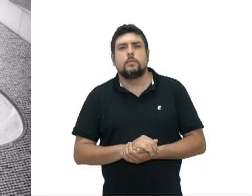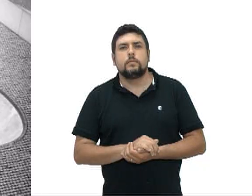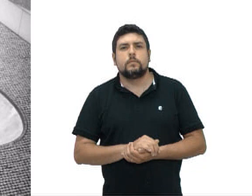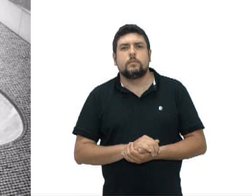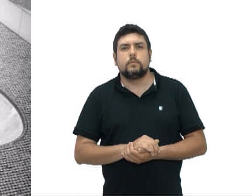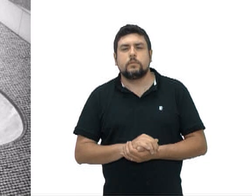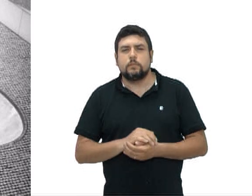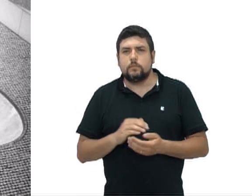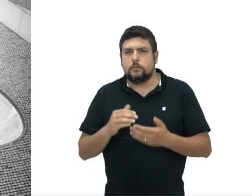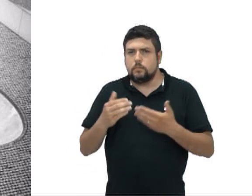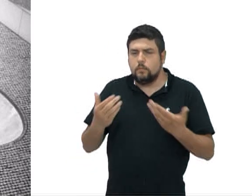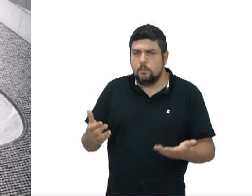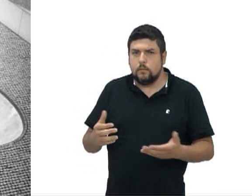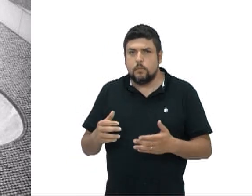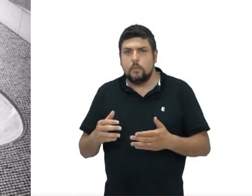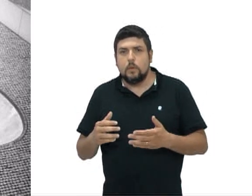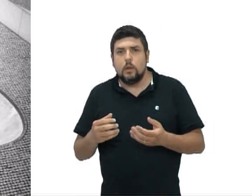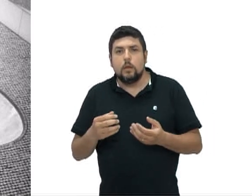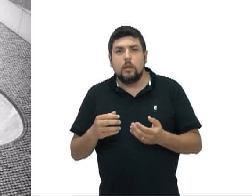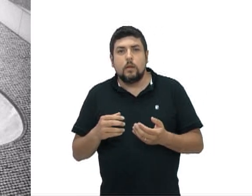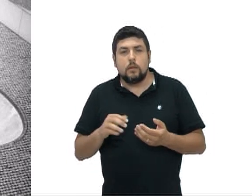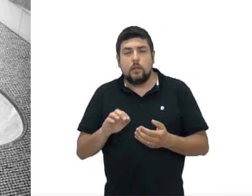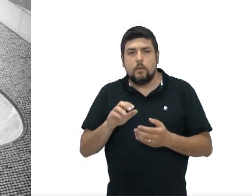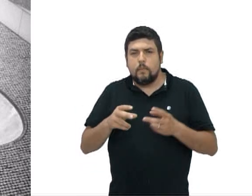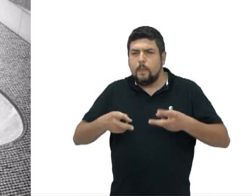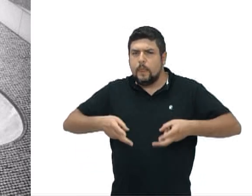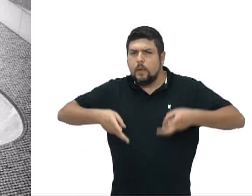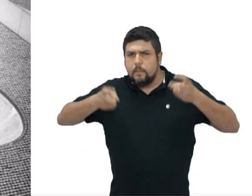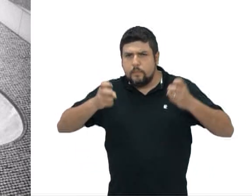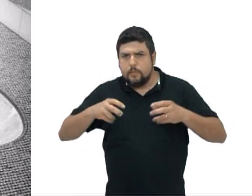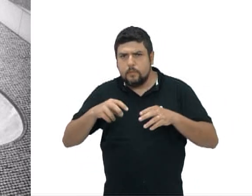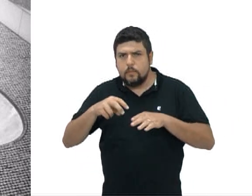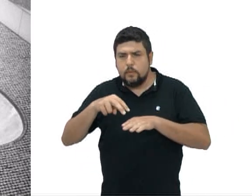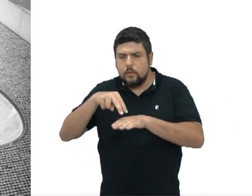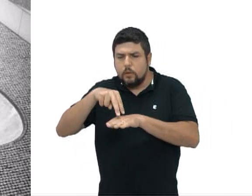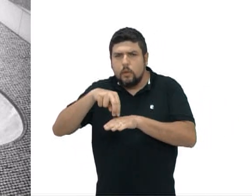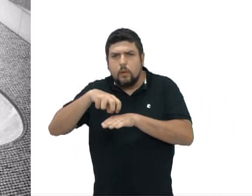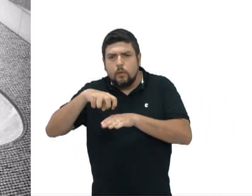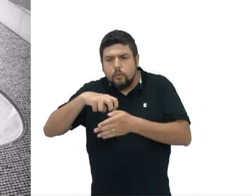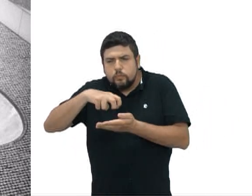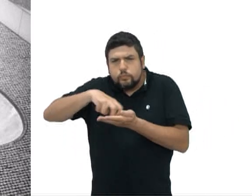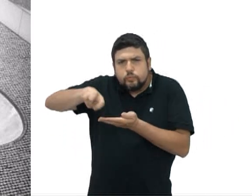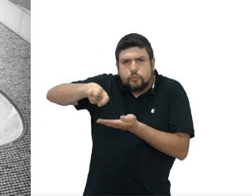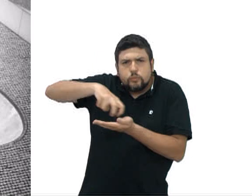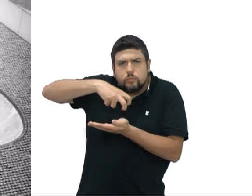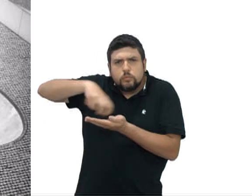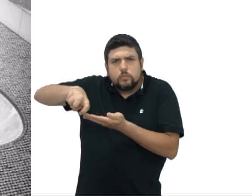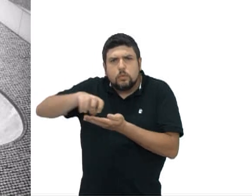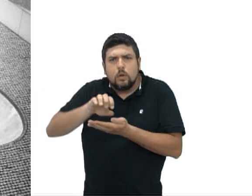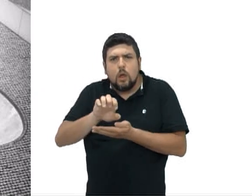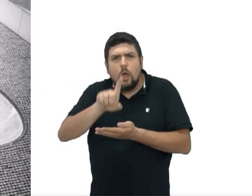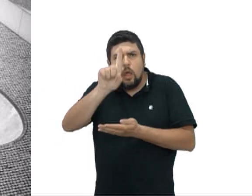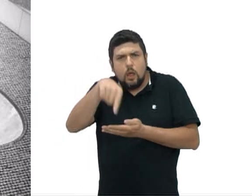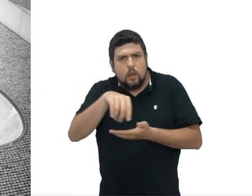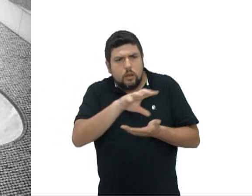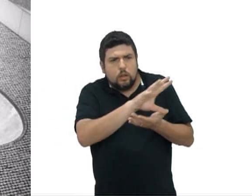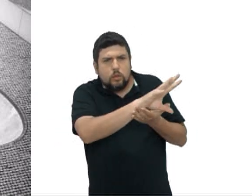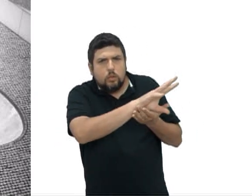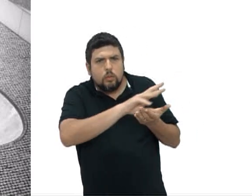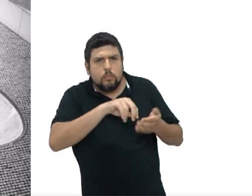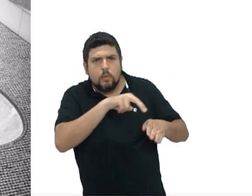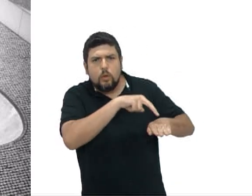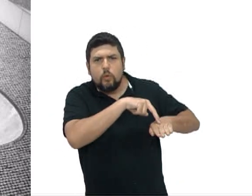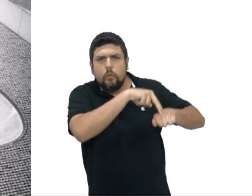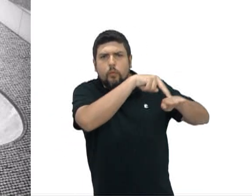Então, o que ele era? Ele era uma extensão da praia no asfalto. E aí começou a surgir variações, já que eles viram